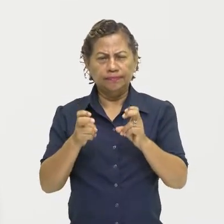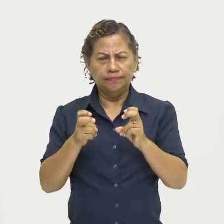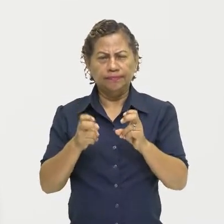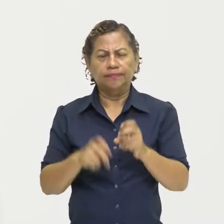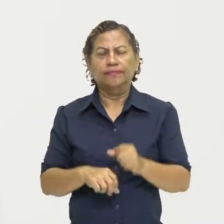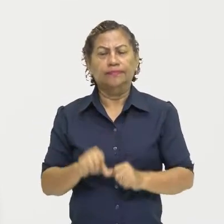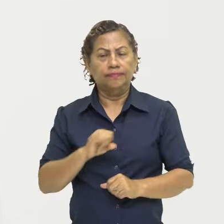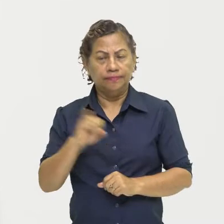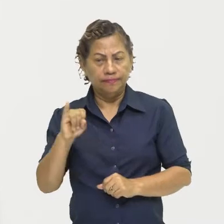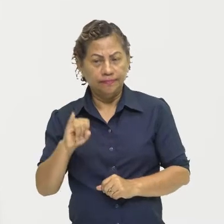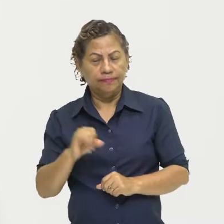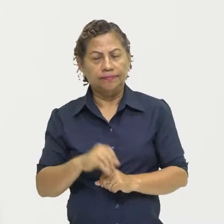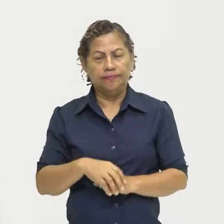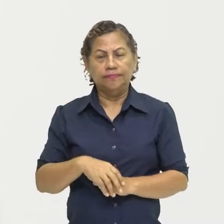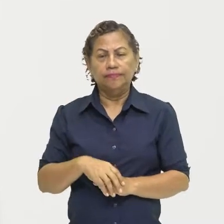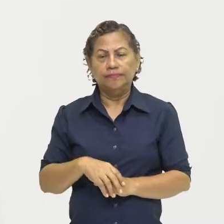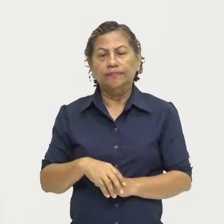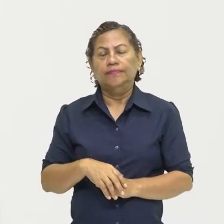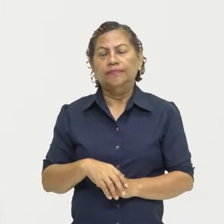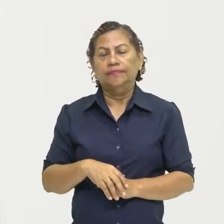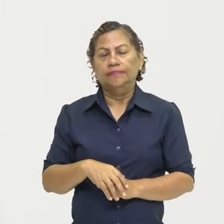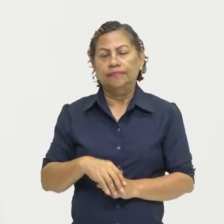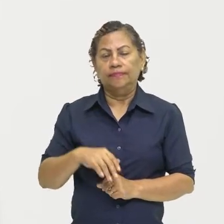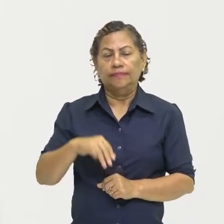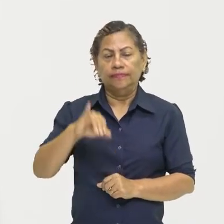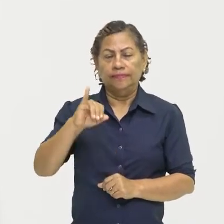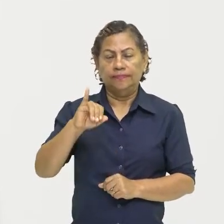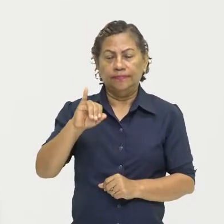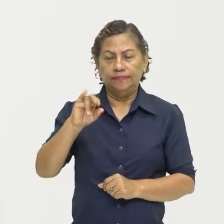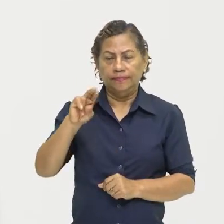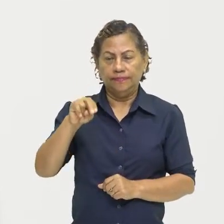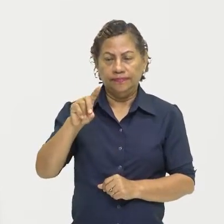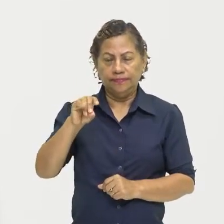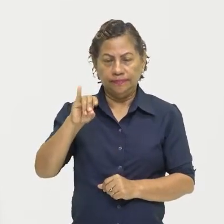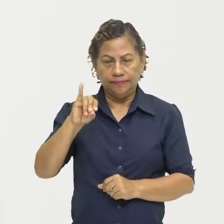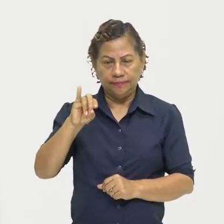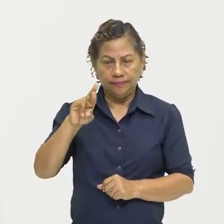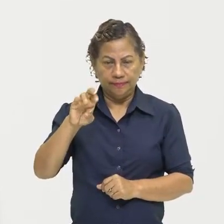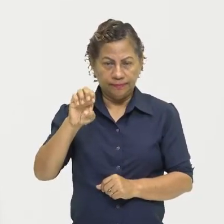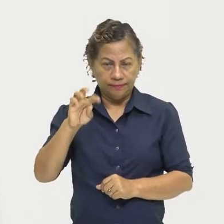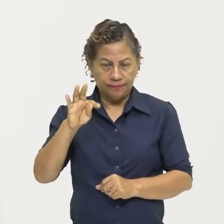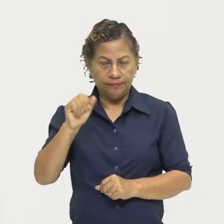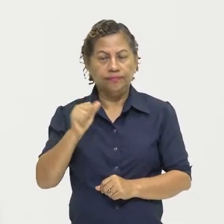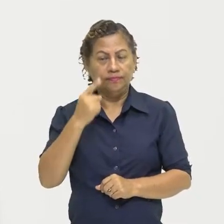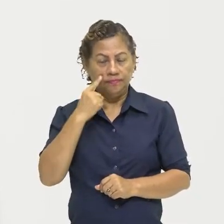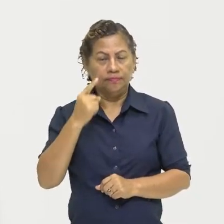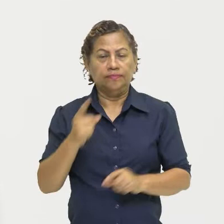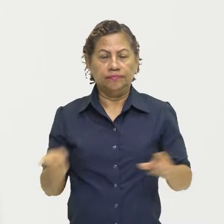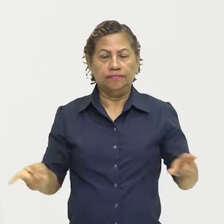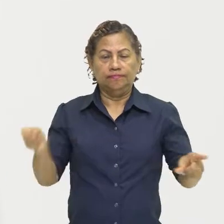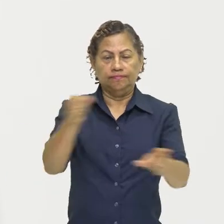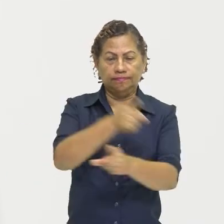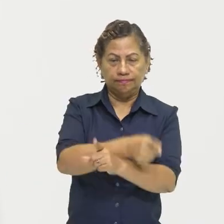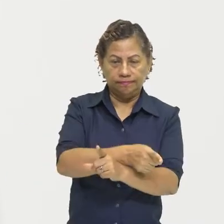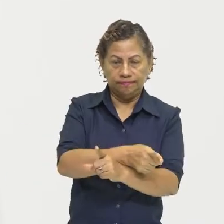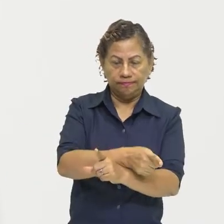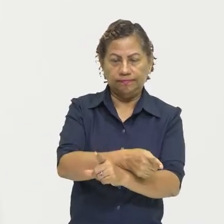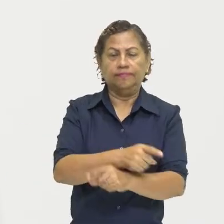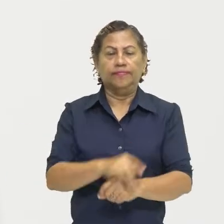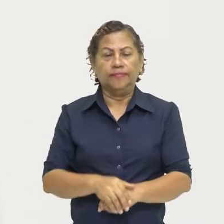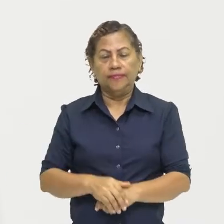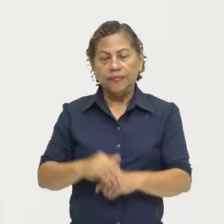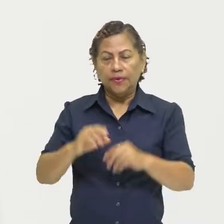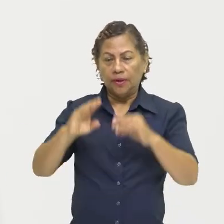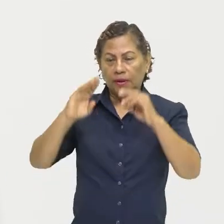gente transforma, né, de um verbo para um substantivo, como vocês estão vendo aqui, olha,